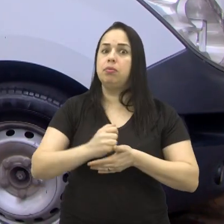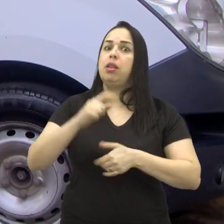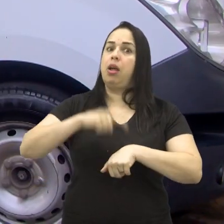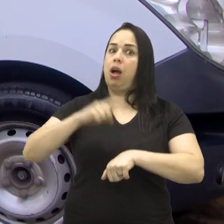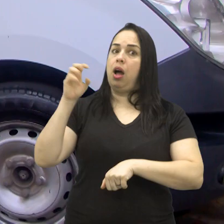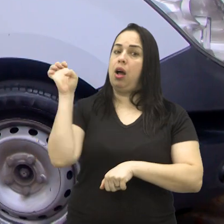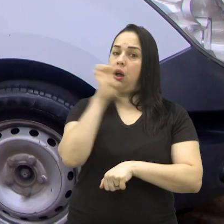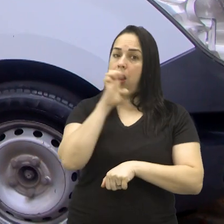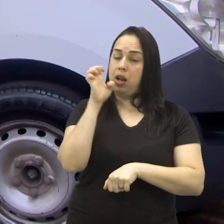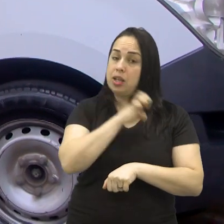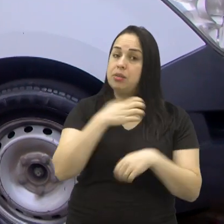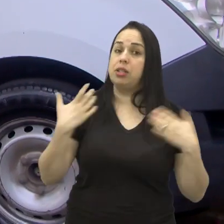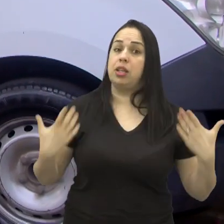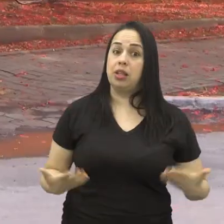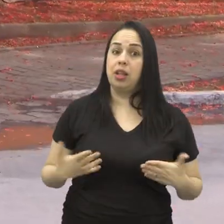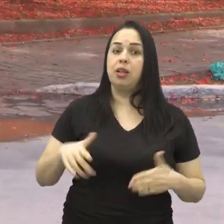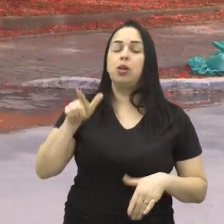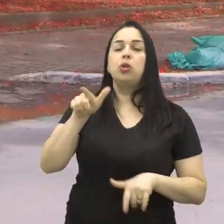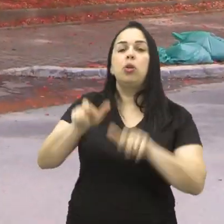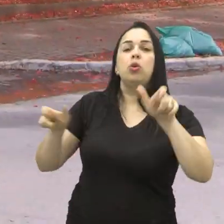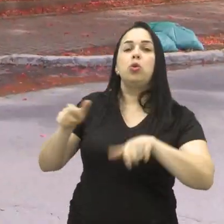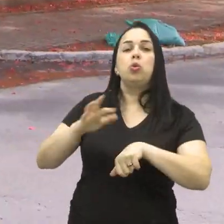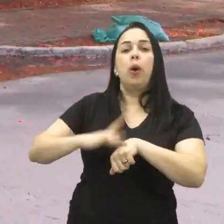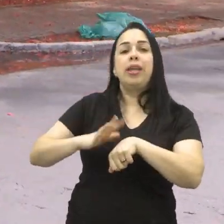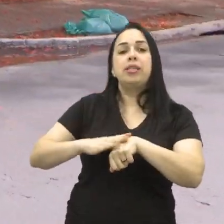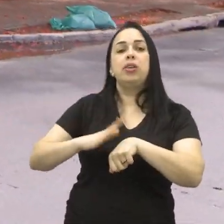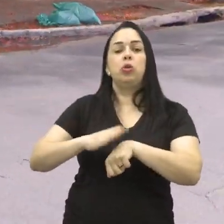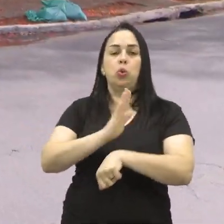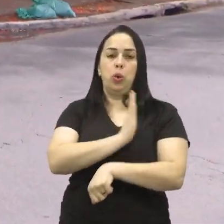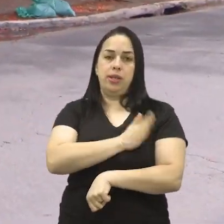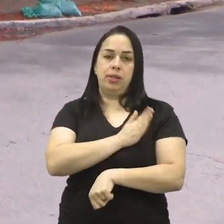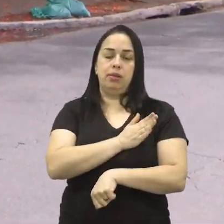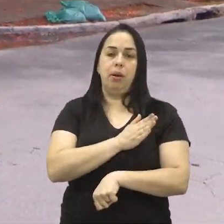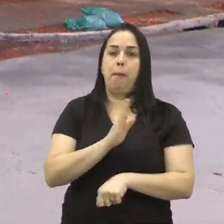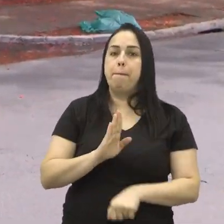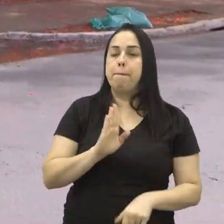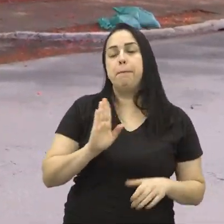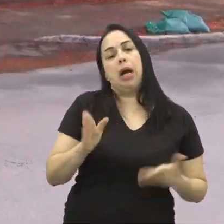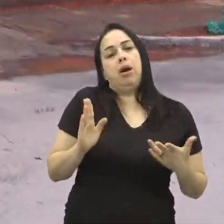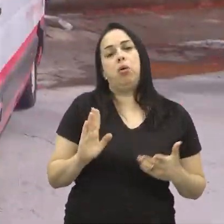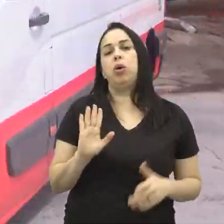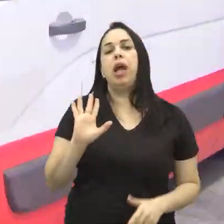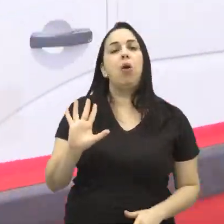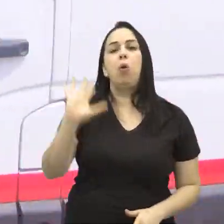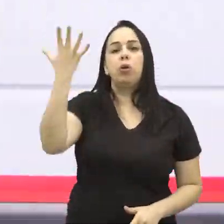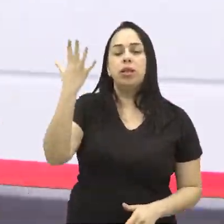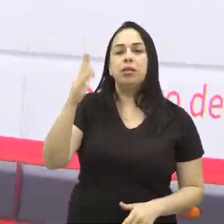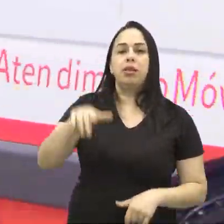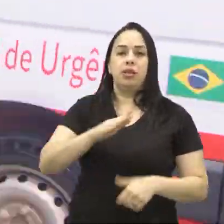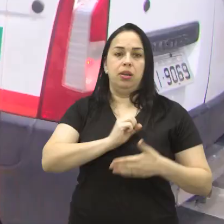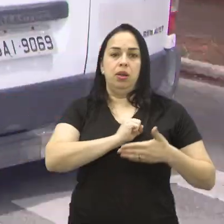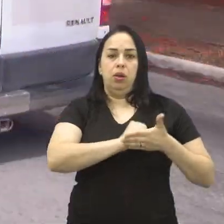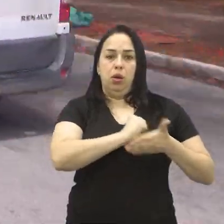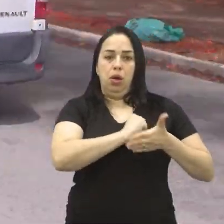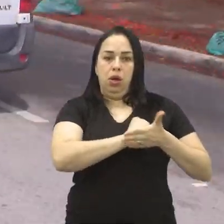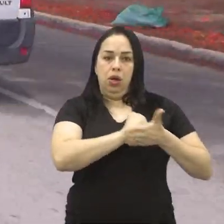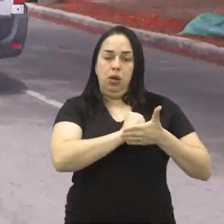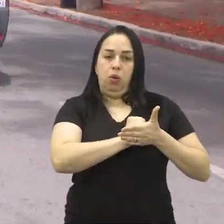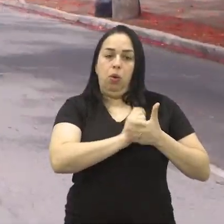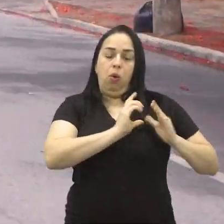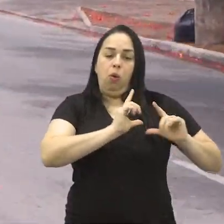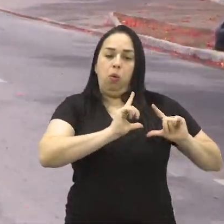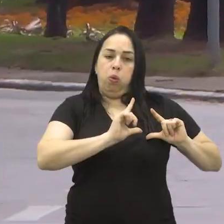situações de emergência por doenças do coração. Os casos mais comuns são a insuficiência cardíaca e o infarto agudo